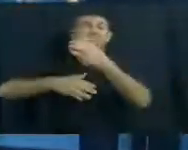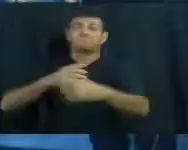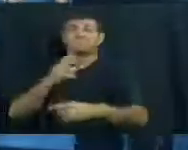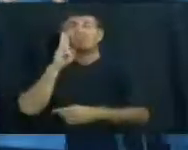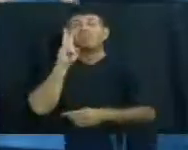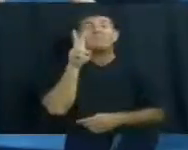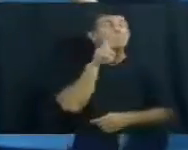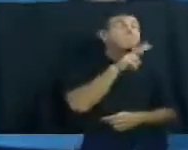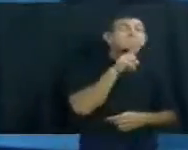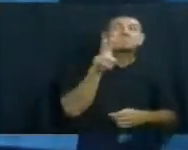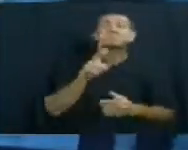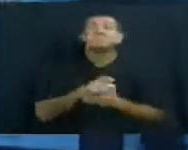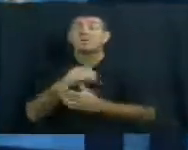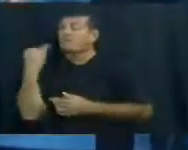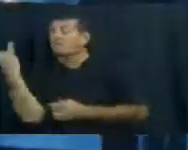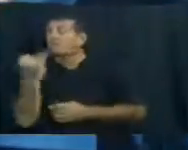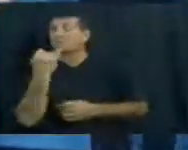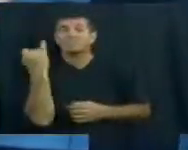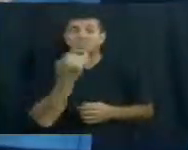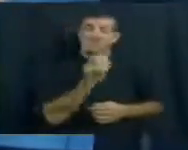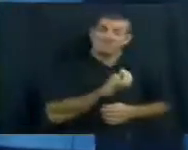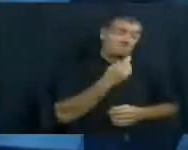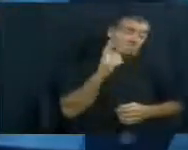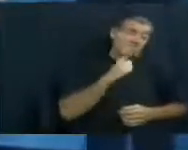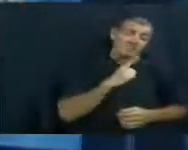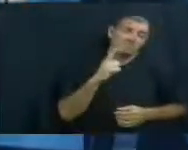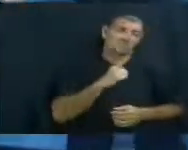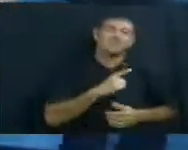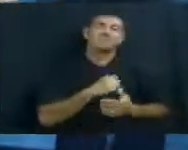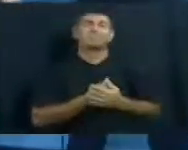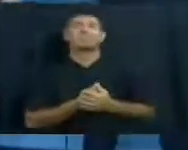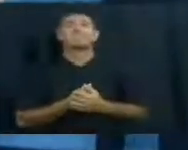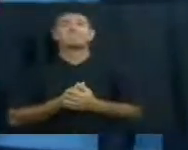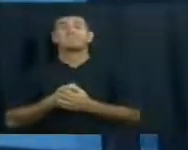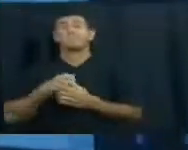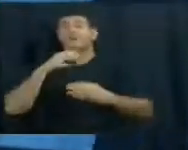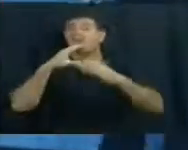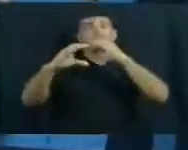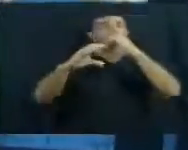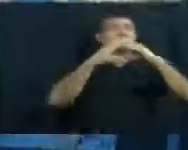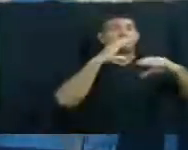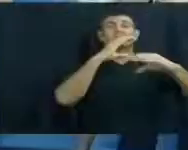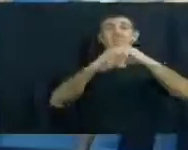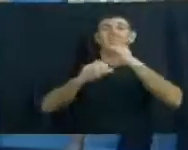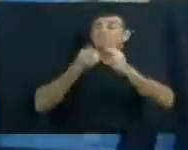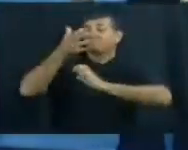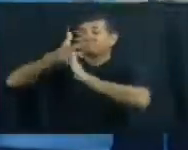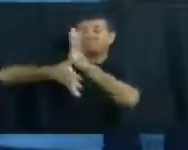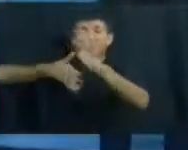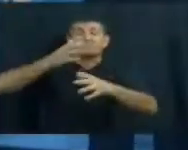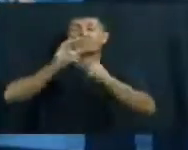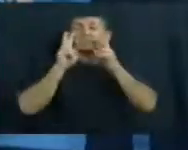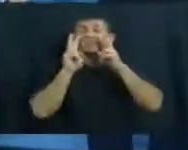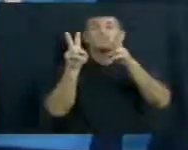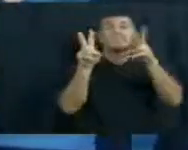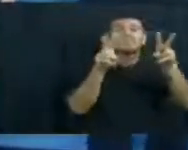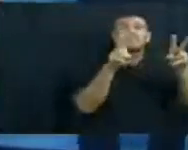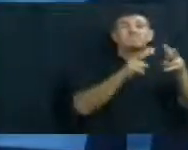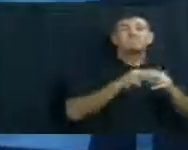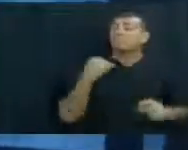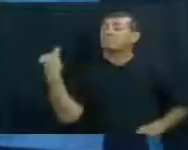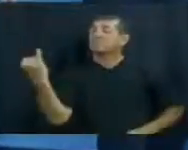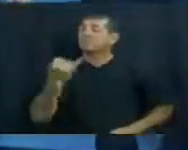os olhos, o importante é viver. Se eu me comunico com as mãos ou com os olhos,